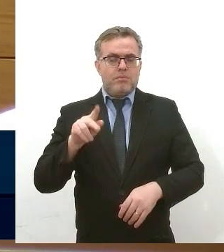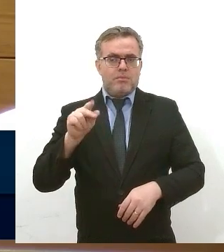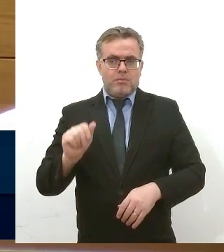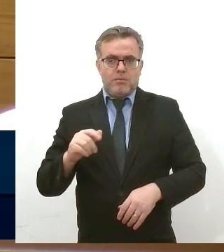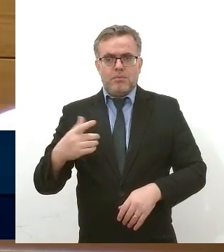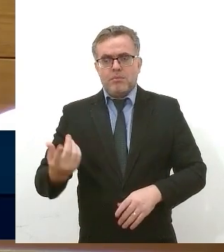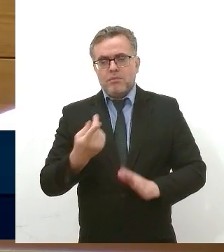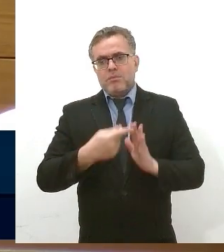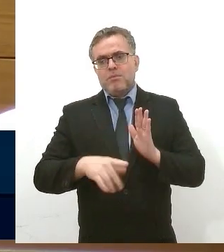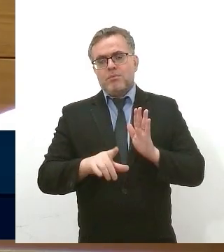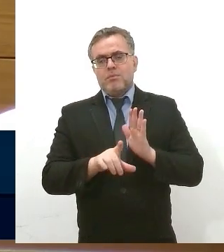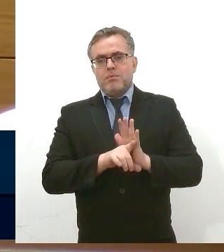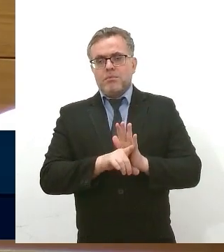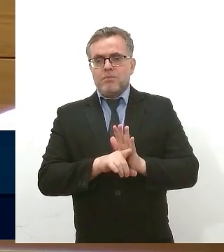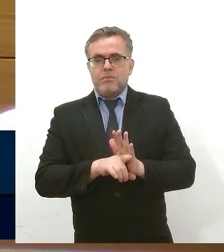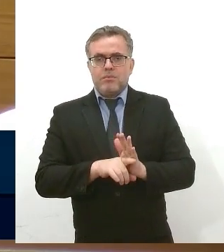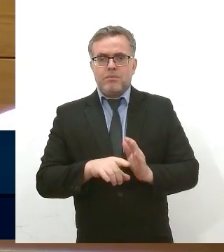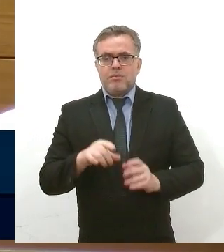número